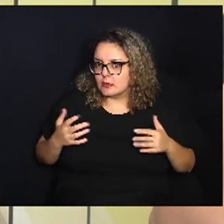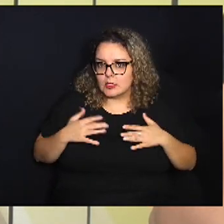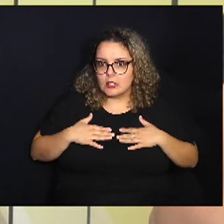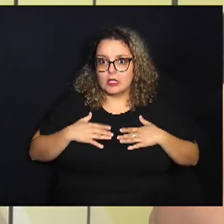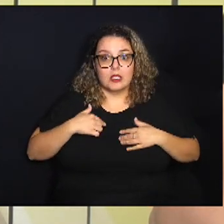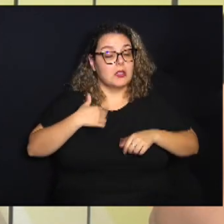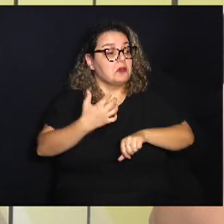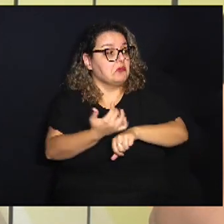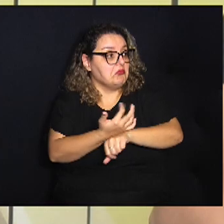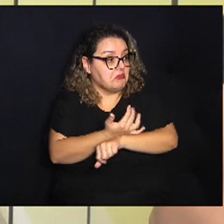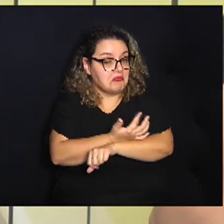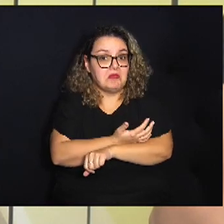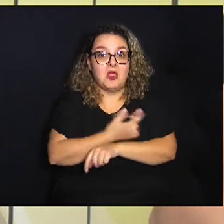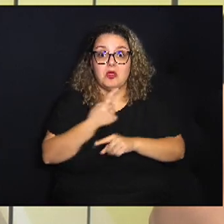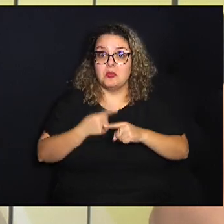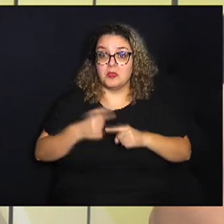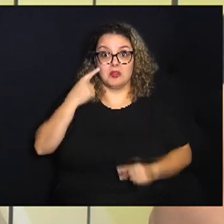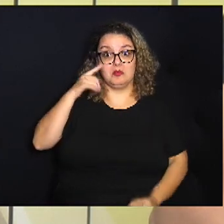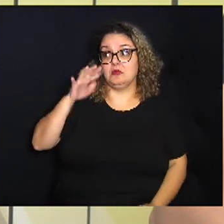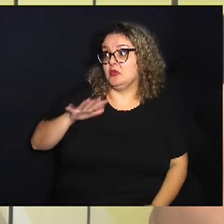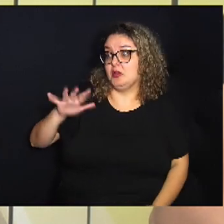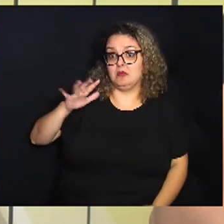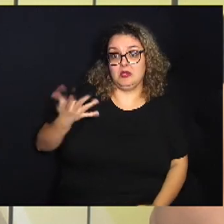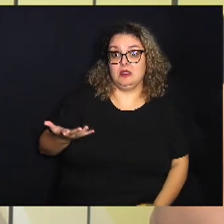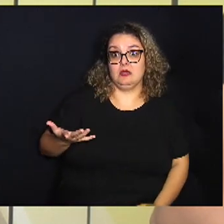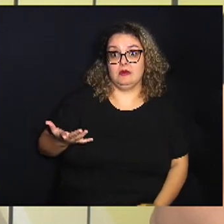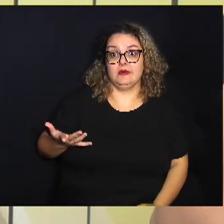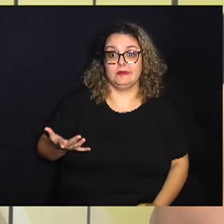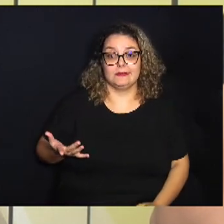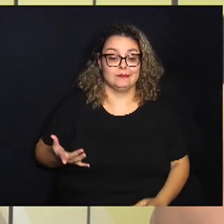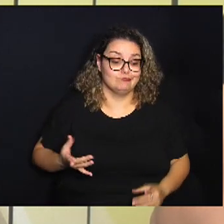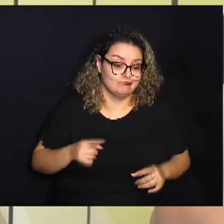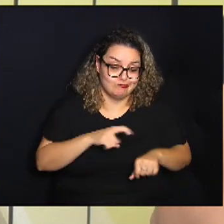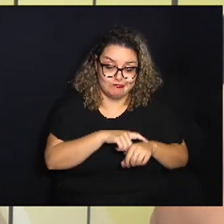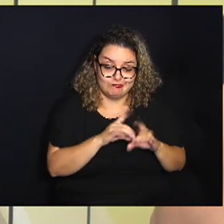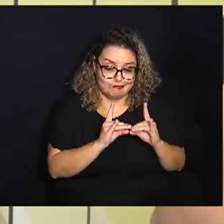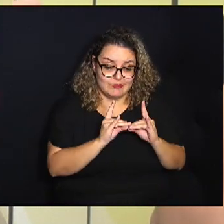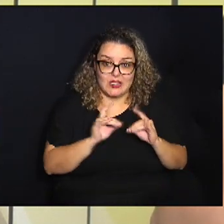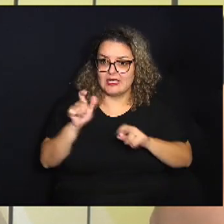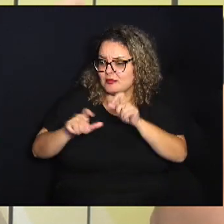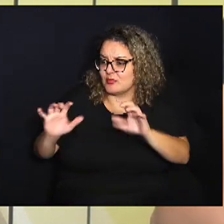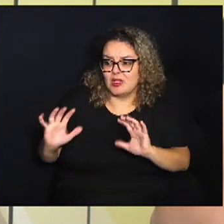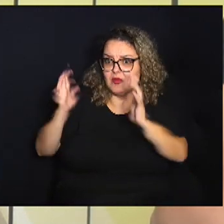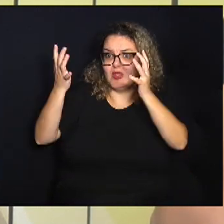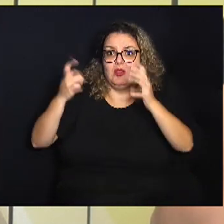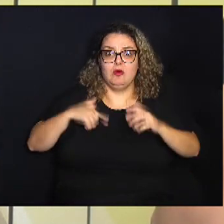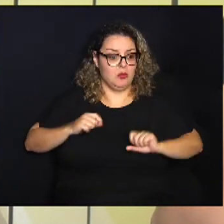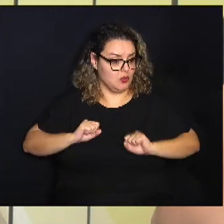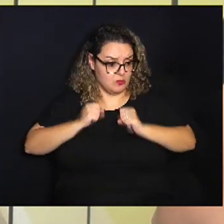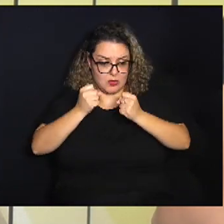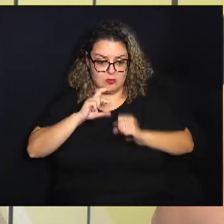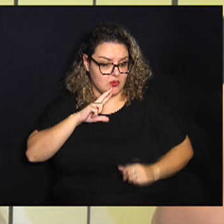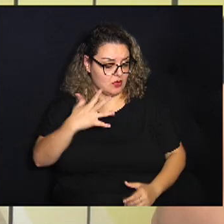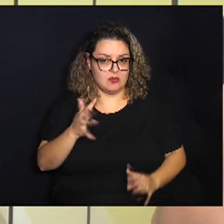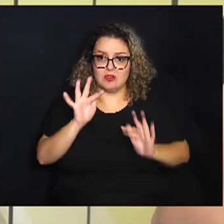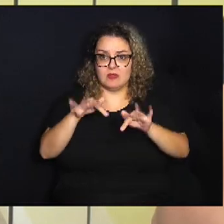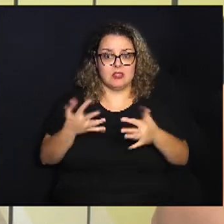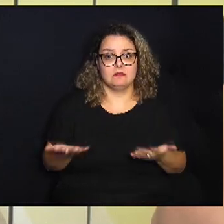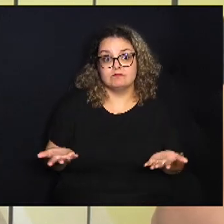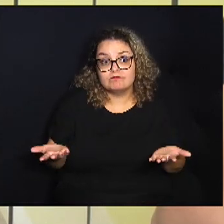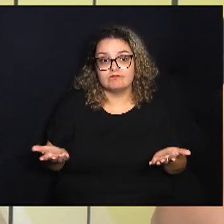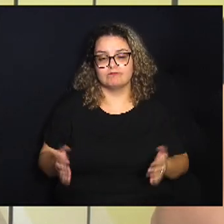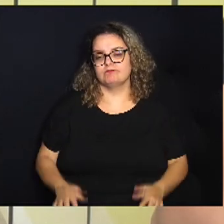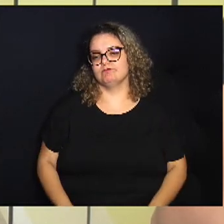emocionei, porque eu imaginava que ia ser um velório. E as pessoas celebraram o meu esforço, o meu resultado final. Então,